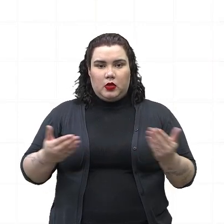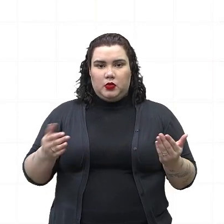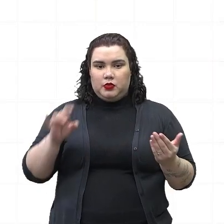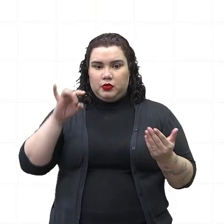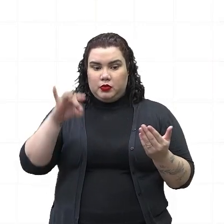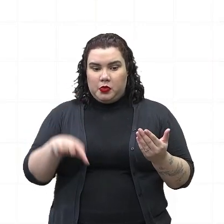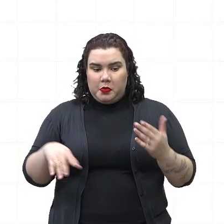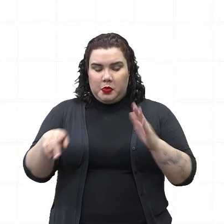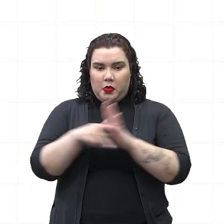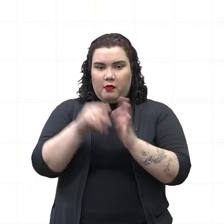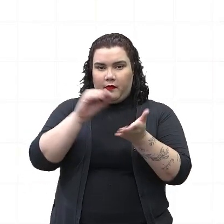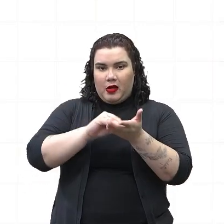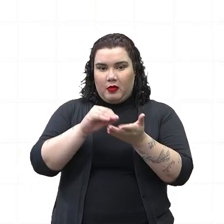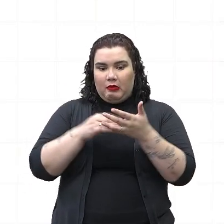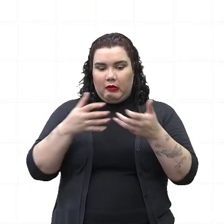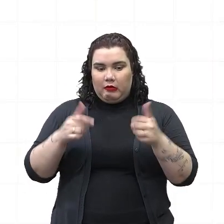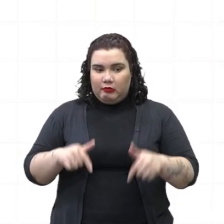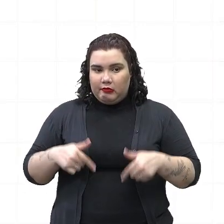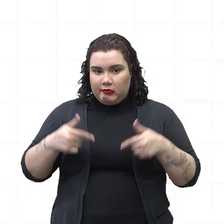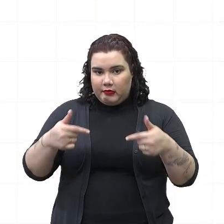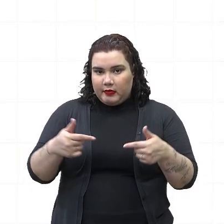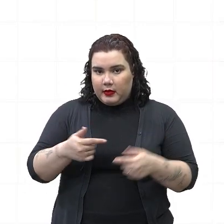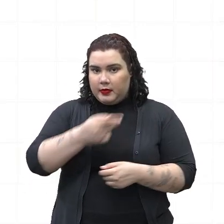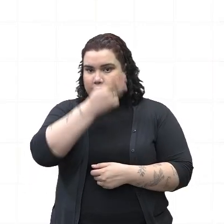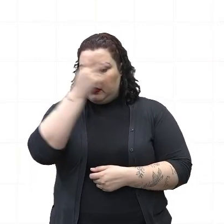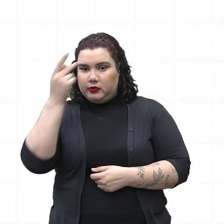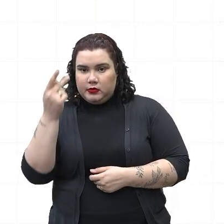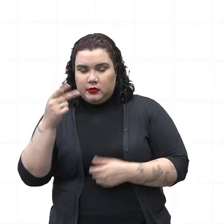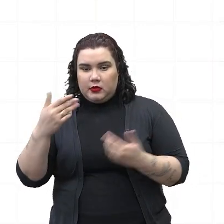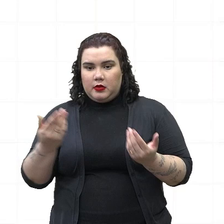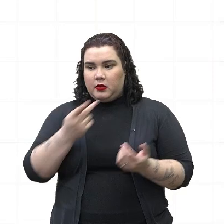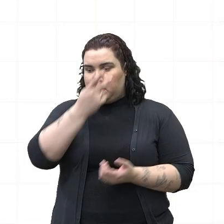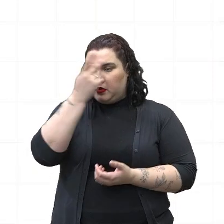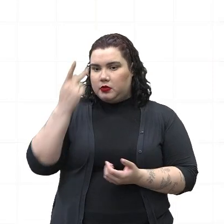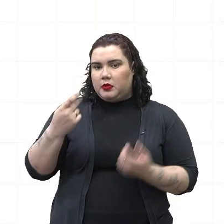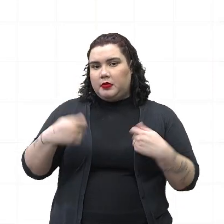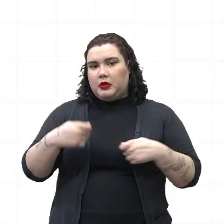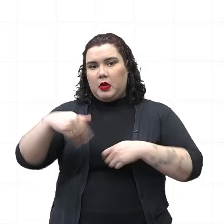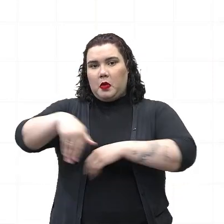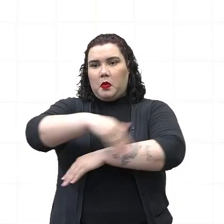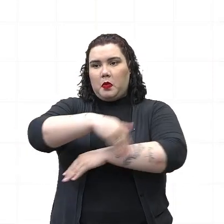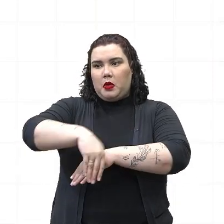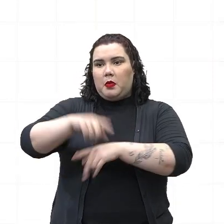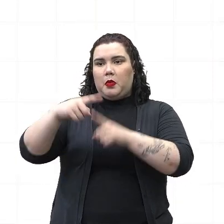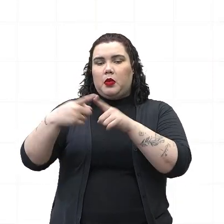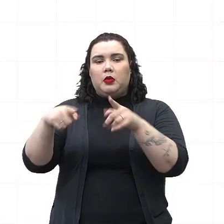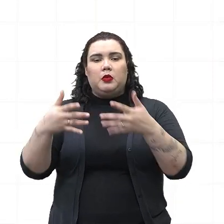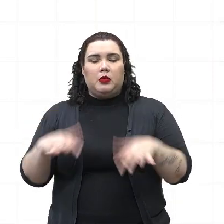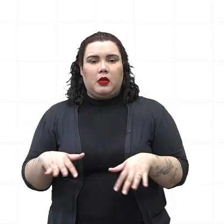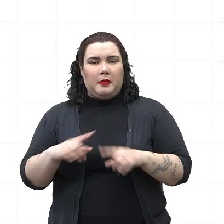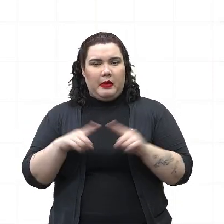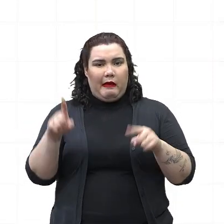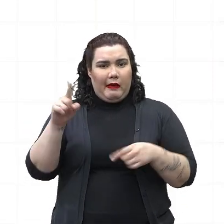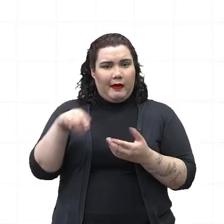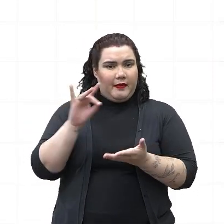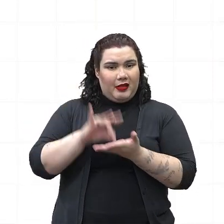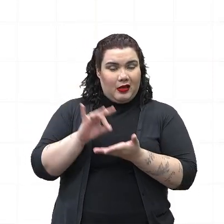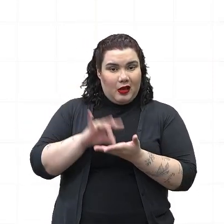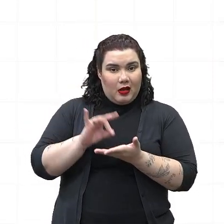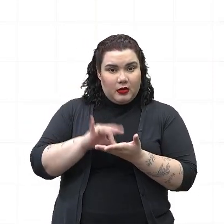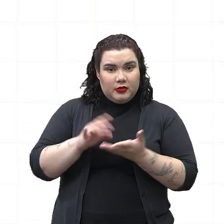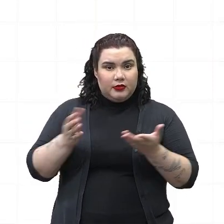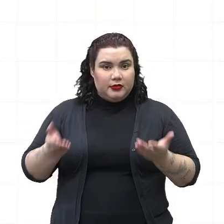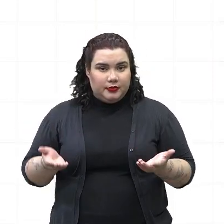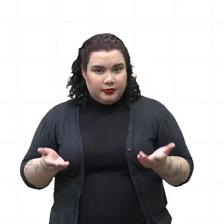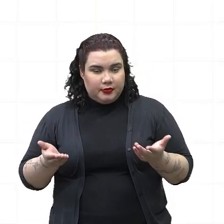questão mesmo de falta de vontade, né, da pessoa? A pessoa merece estar aí na rua porque não fez, né? Será que essa